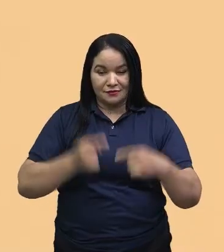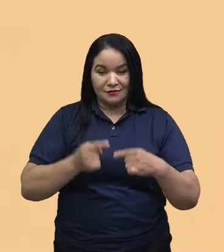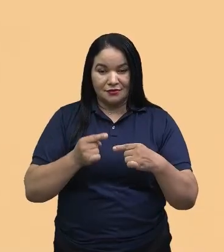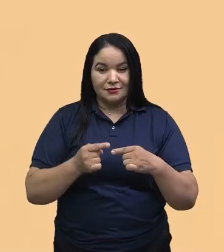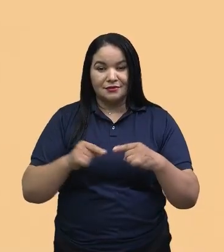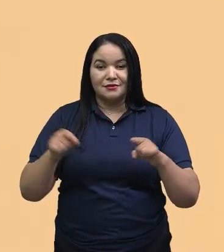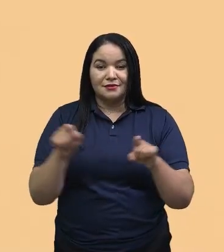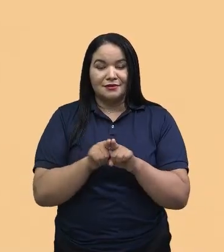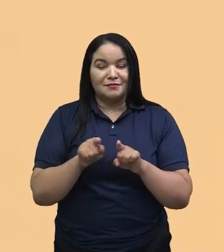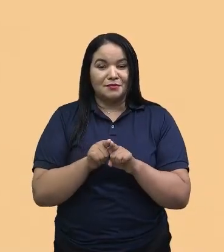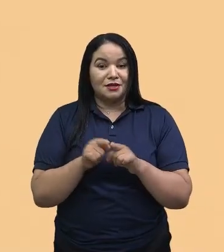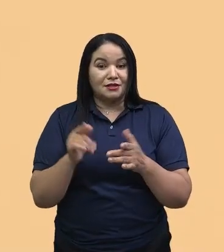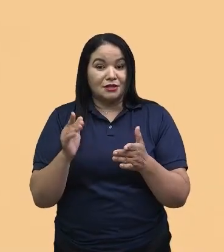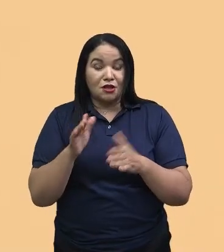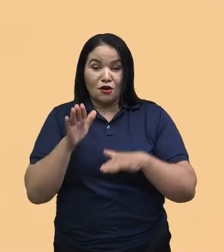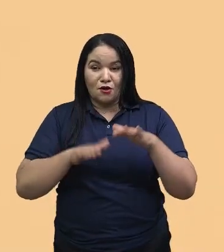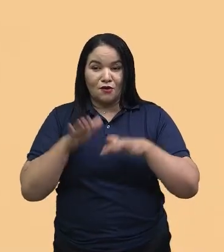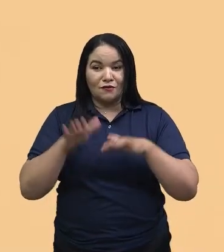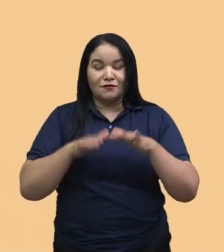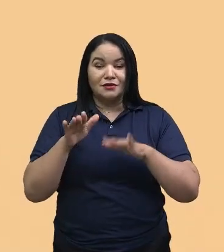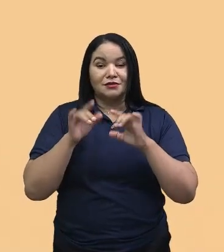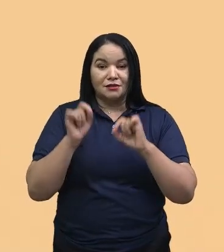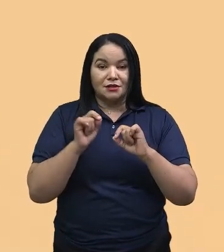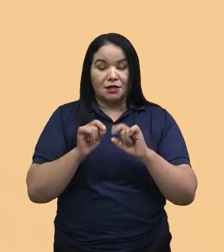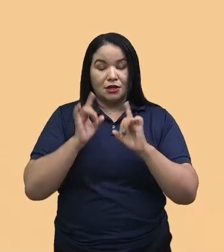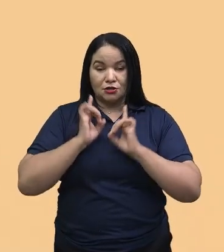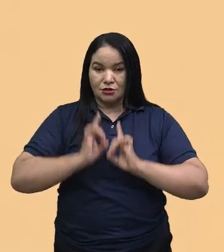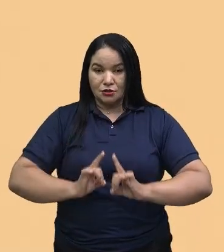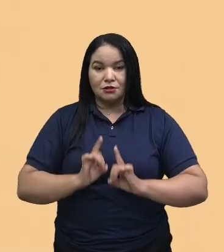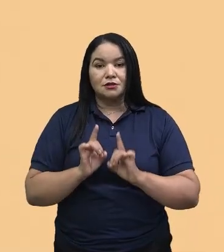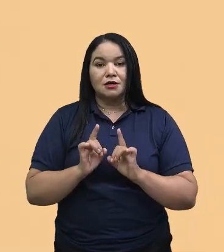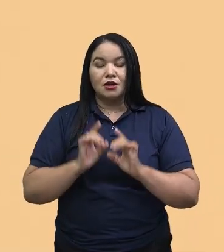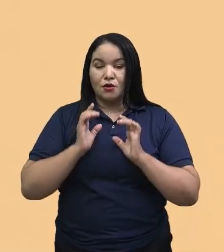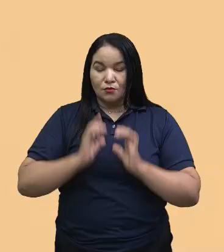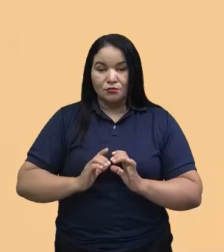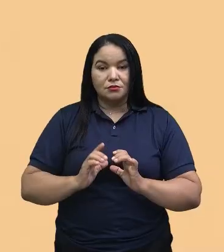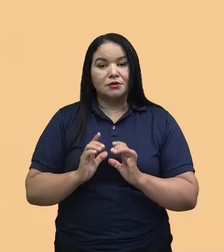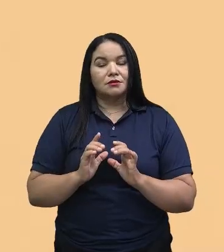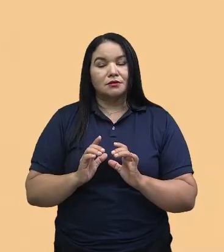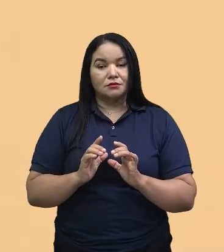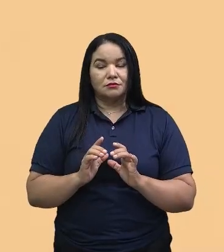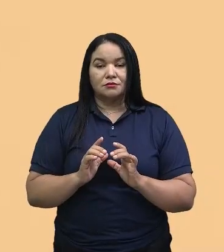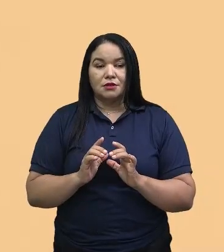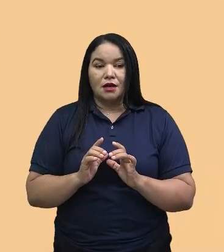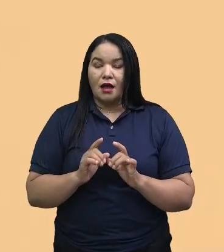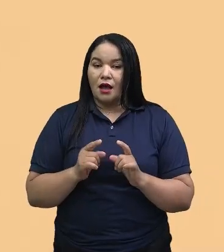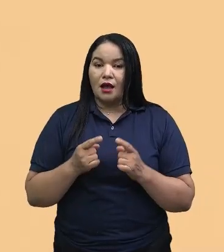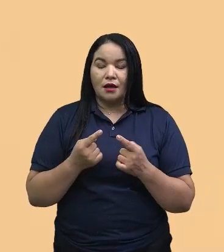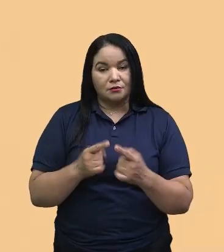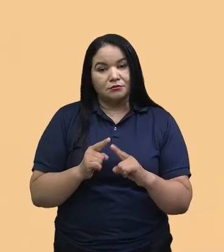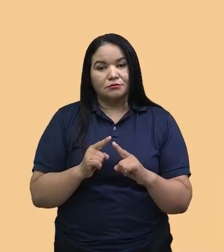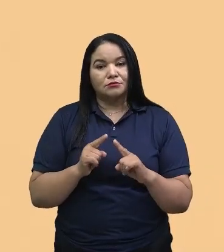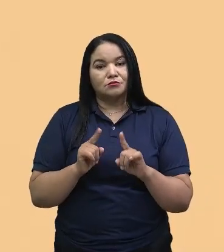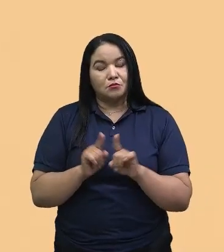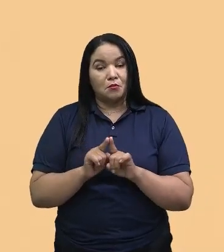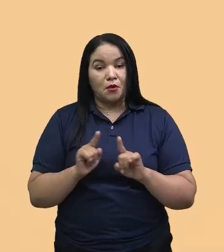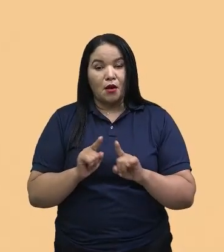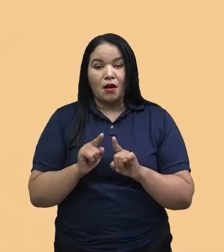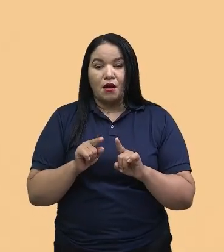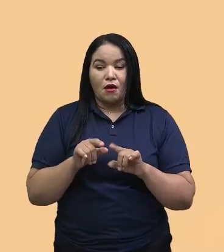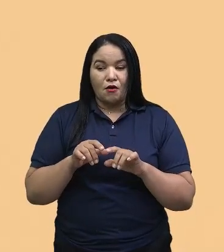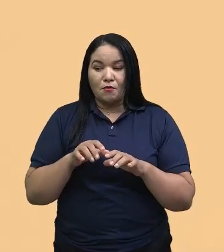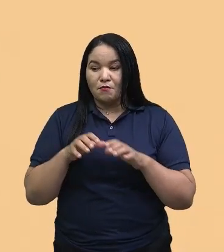venham a ferir a dignidade humana. Então, entenda, não estamos falando de